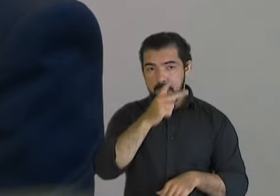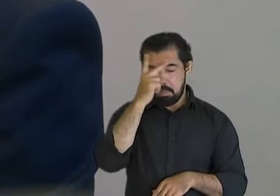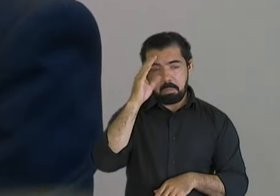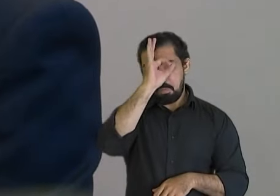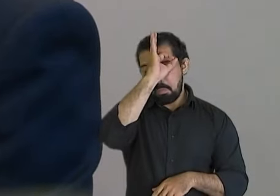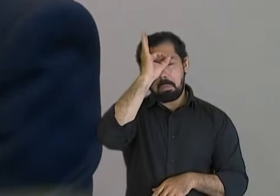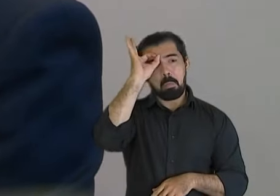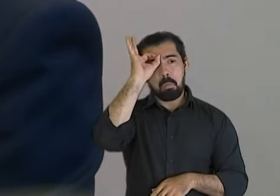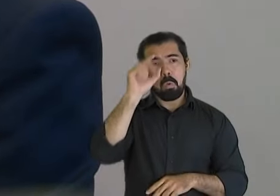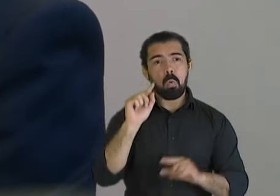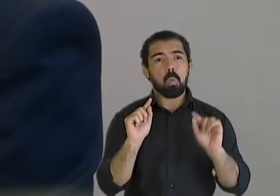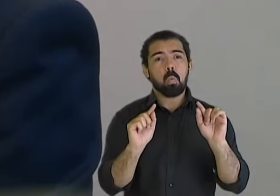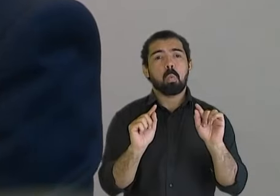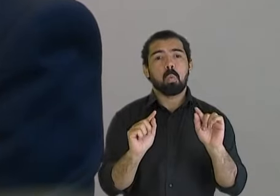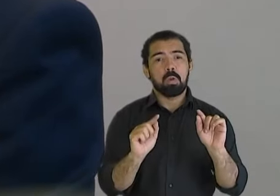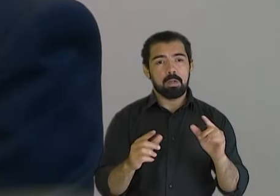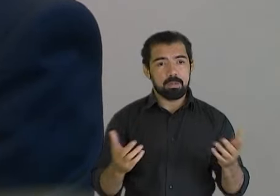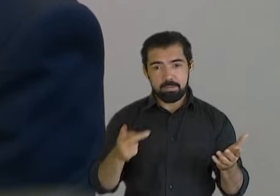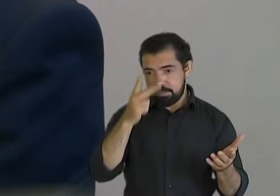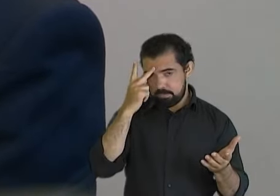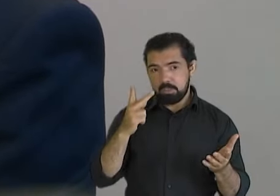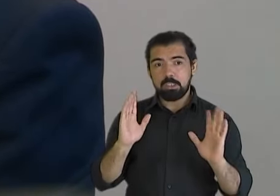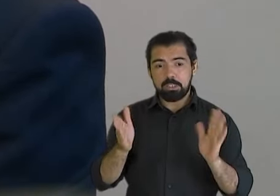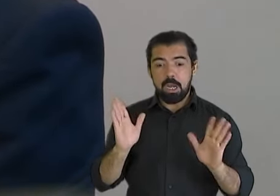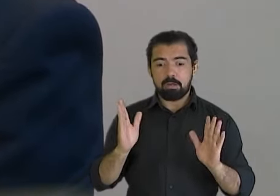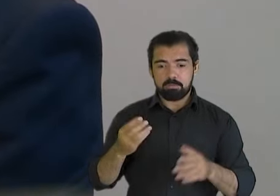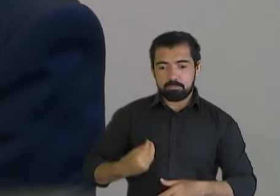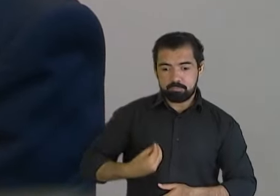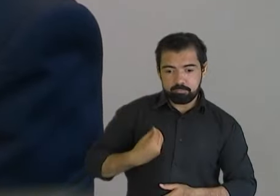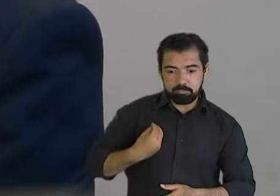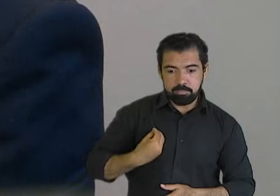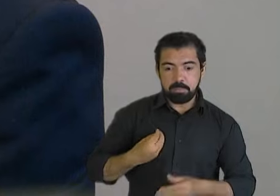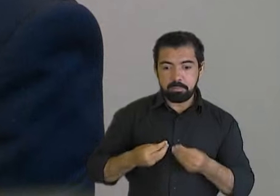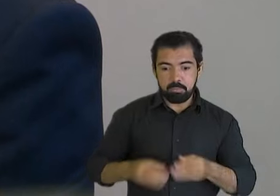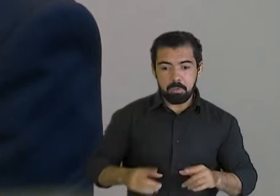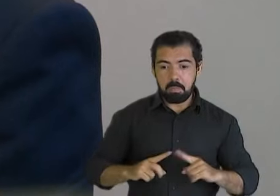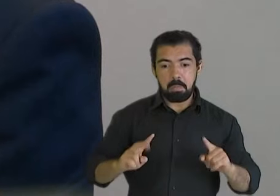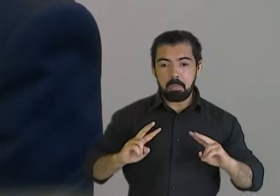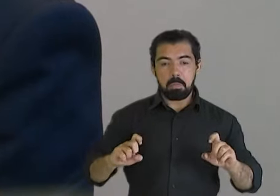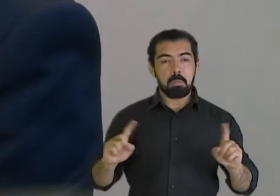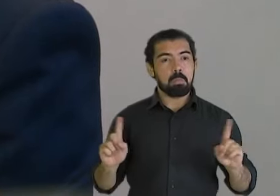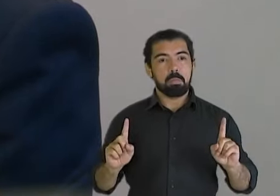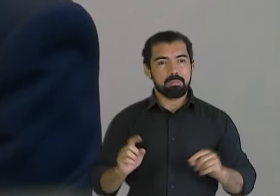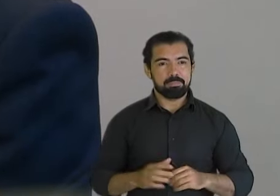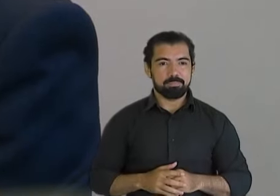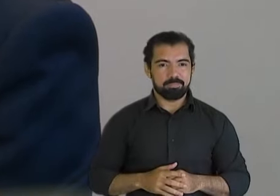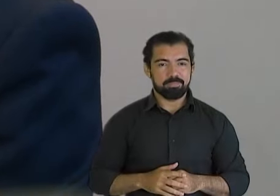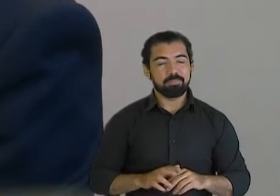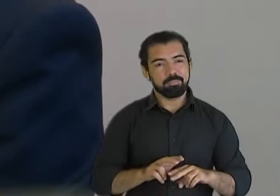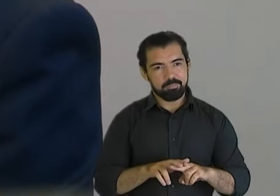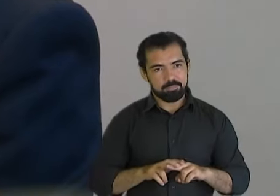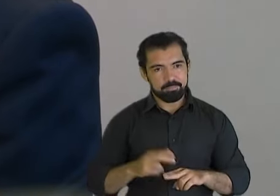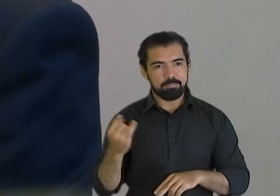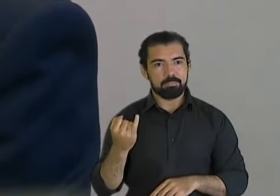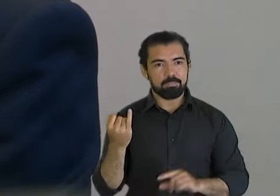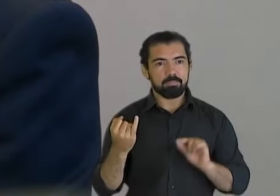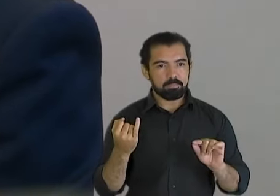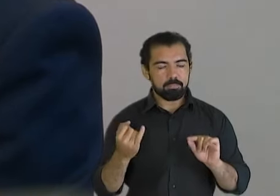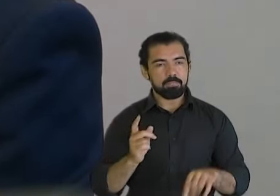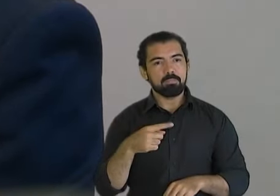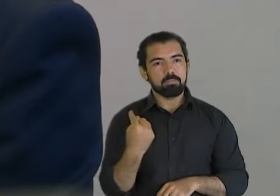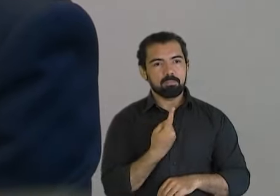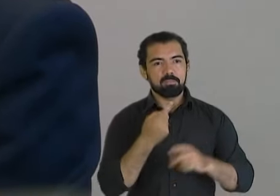de que às vezes já estão numa situação patológica, né, elas não têm essa noção. E aí por isso a importância de nós